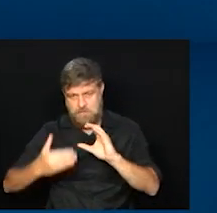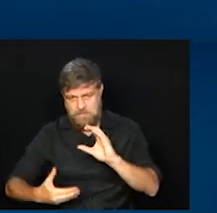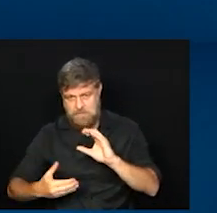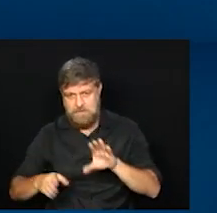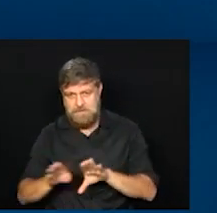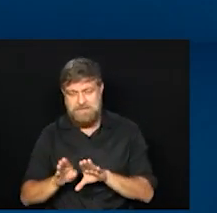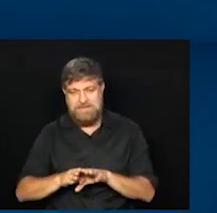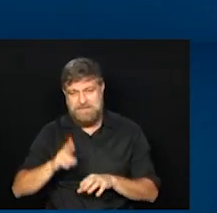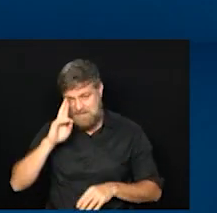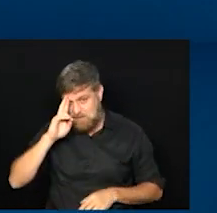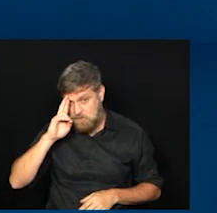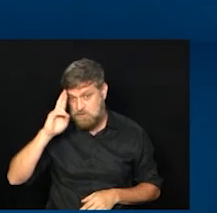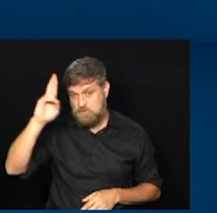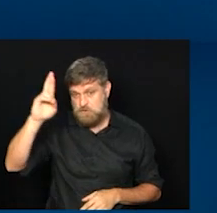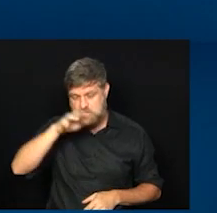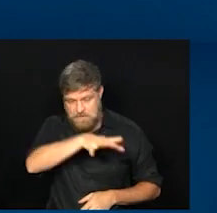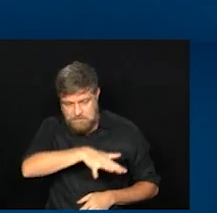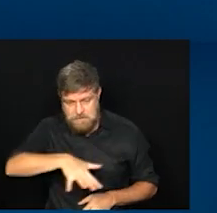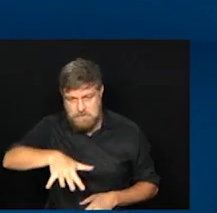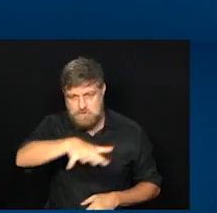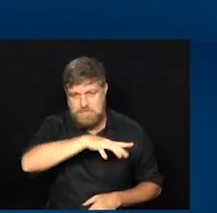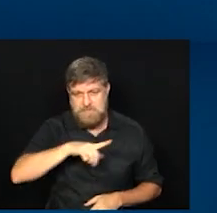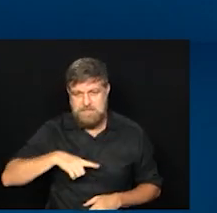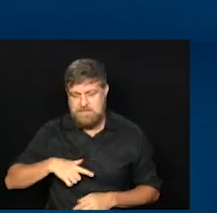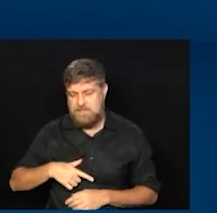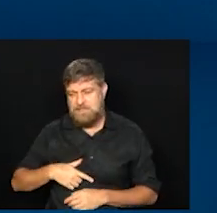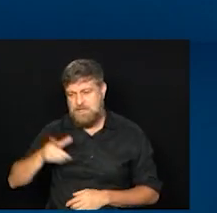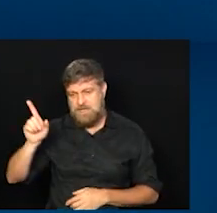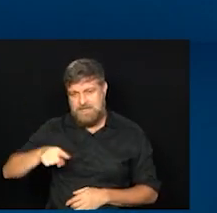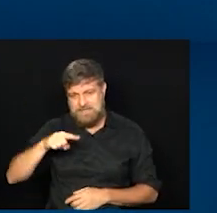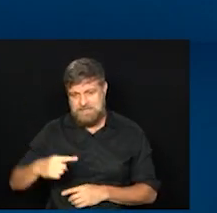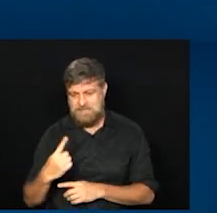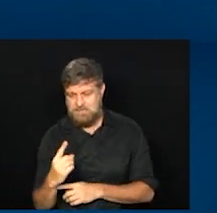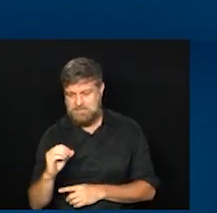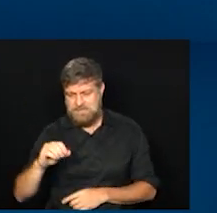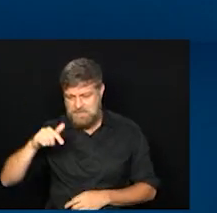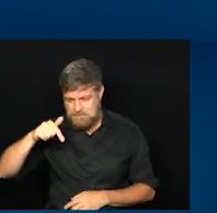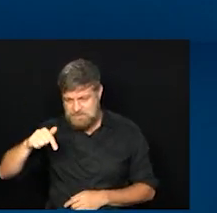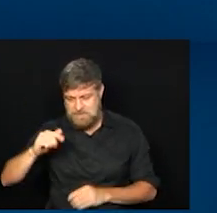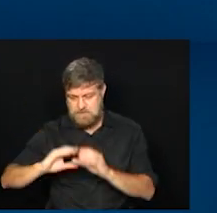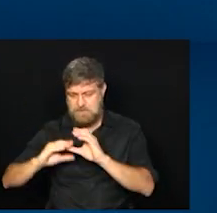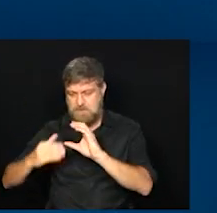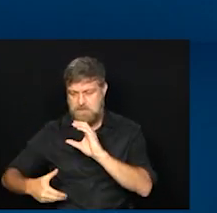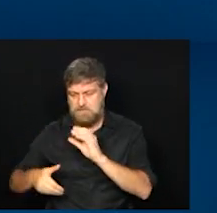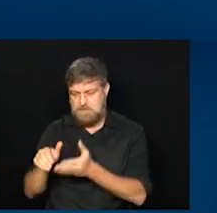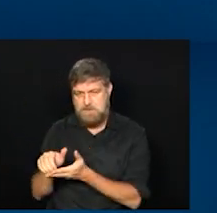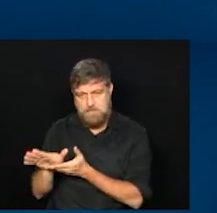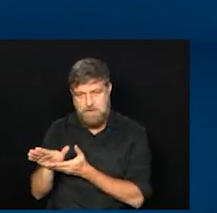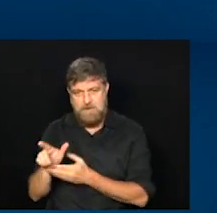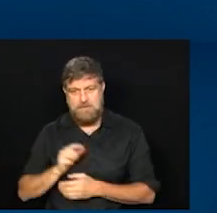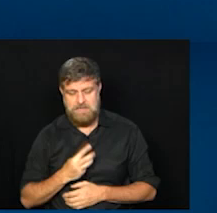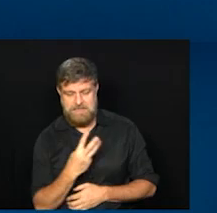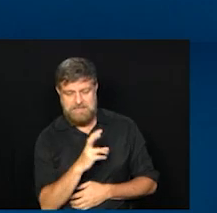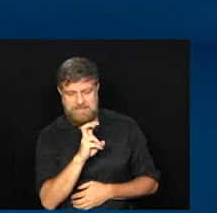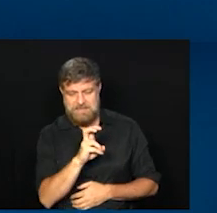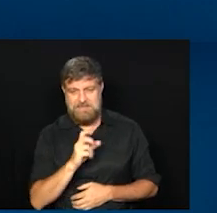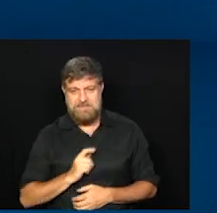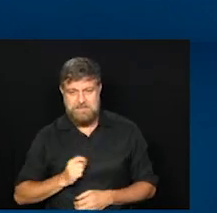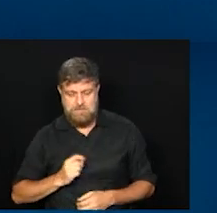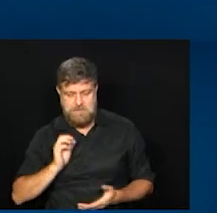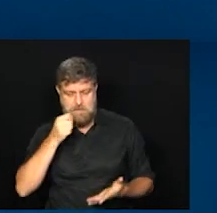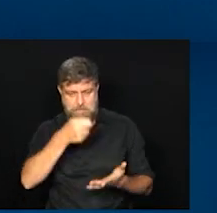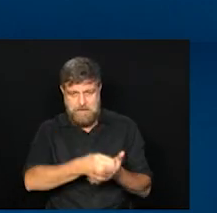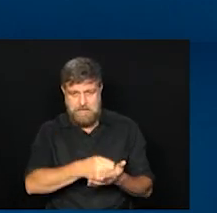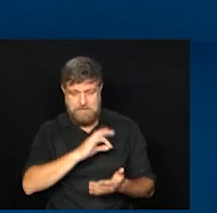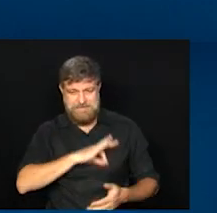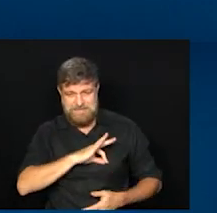de chefia. Ao todo, ficam extintos 107 cargos em comissão e 35 em funções gratificadas. E